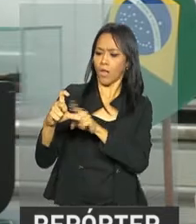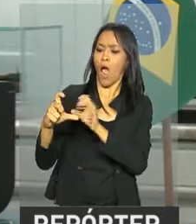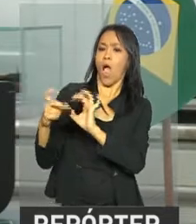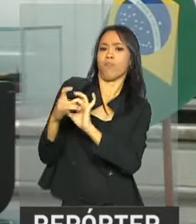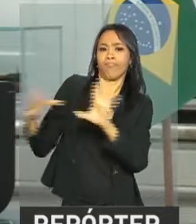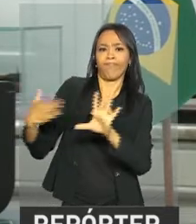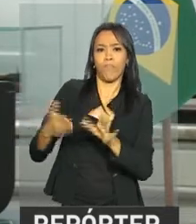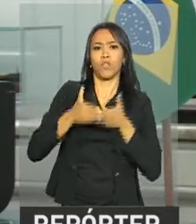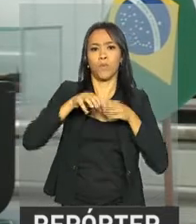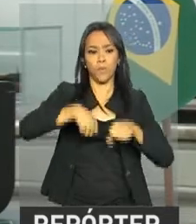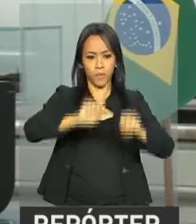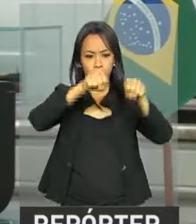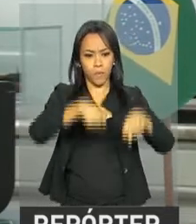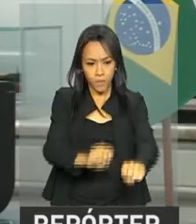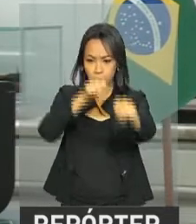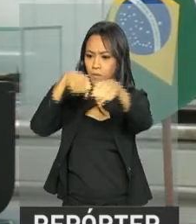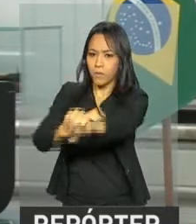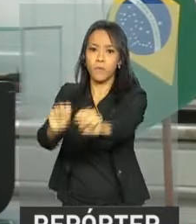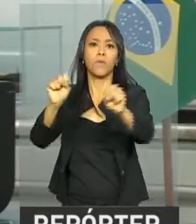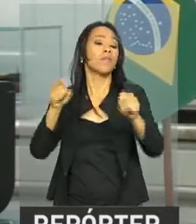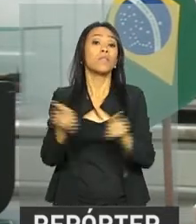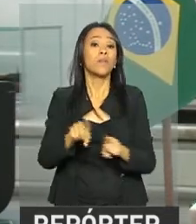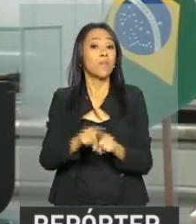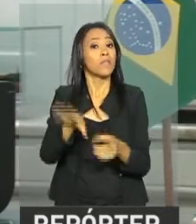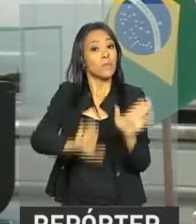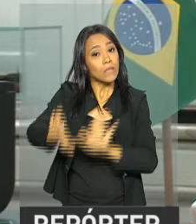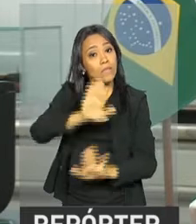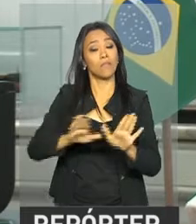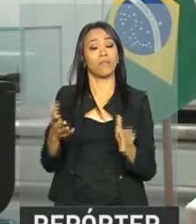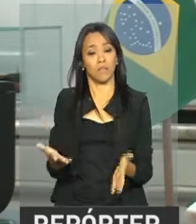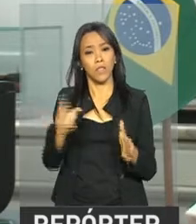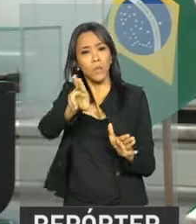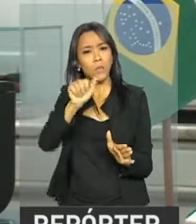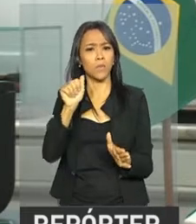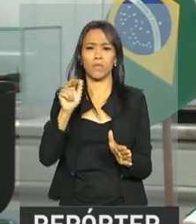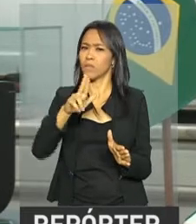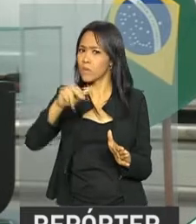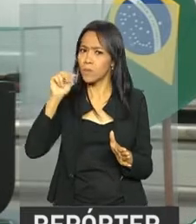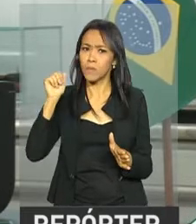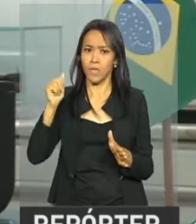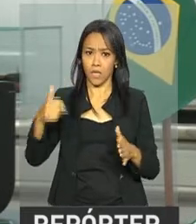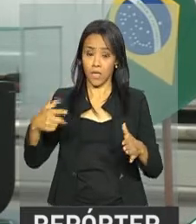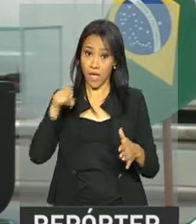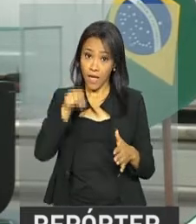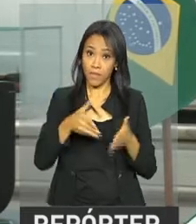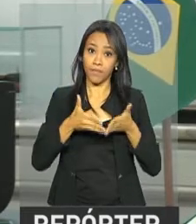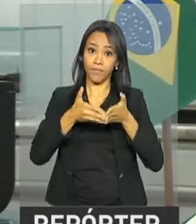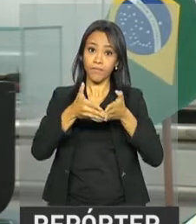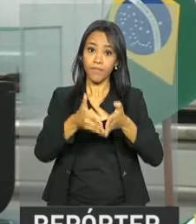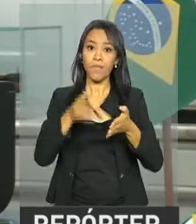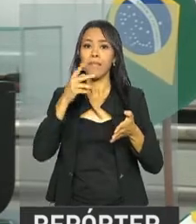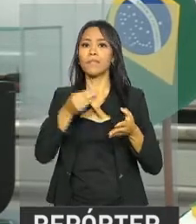consciência de segurança ao empregar essas embarcações. E nunca, nunca passar essas embarcações